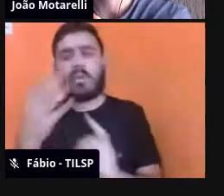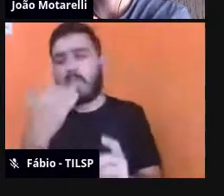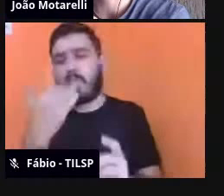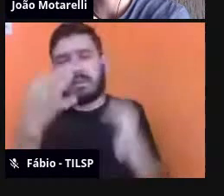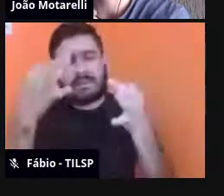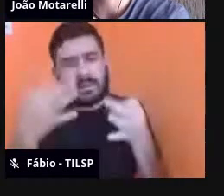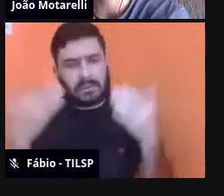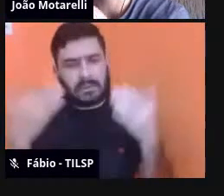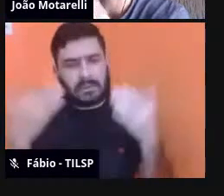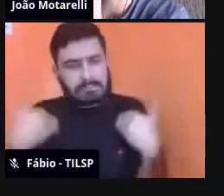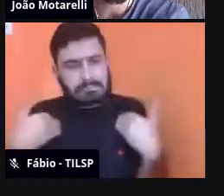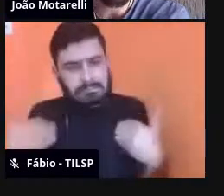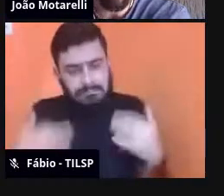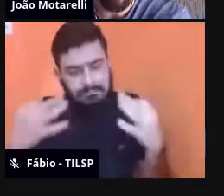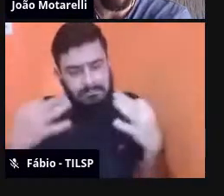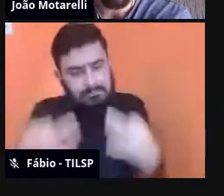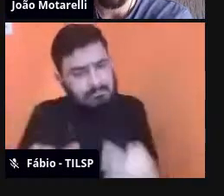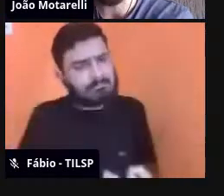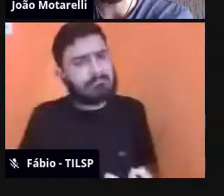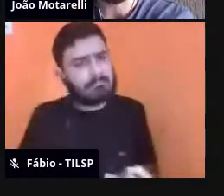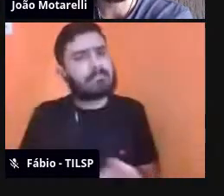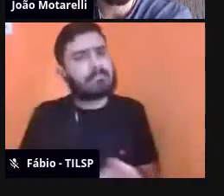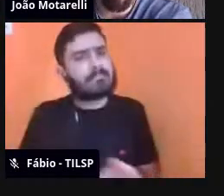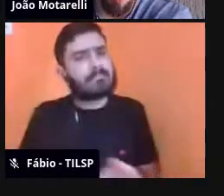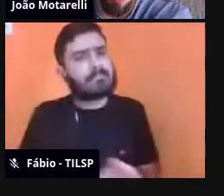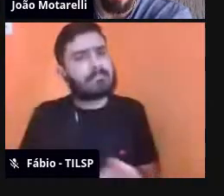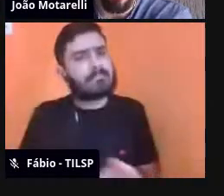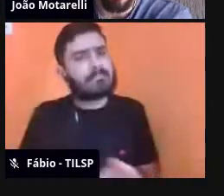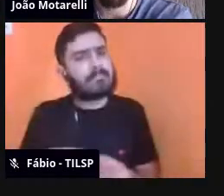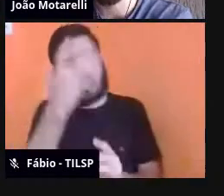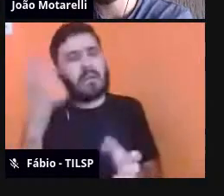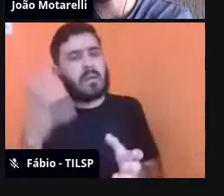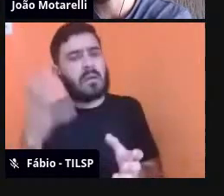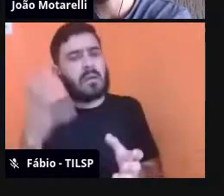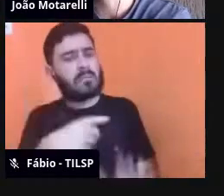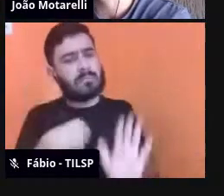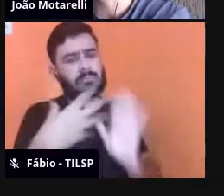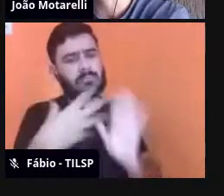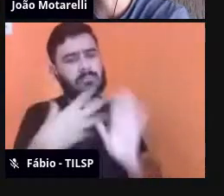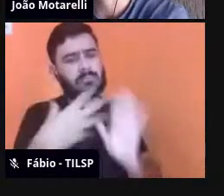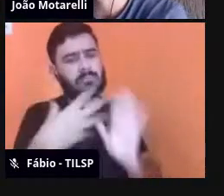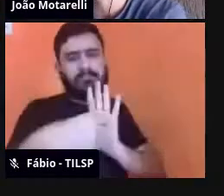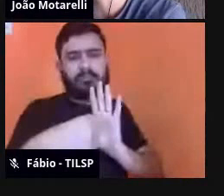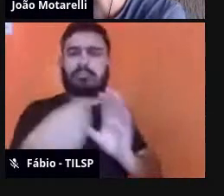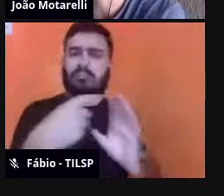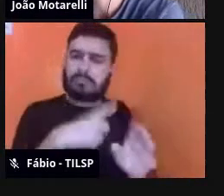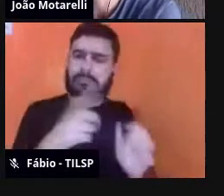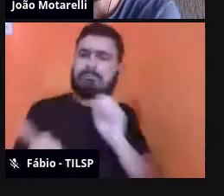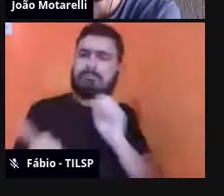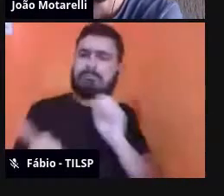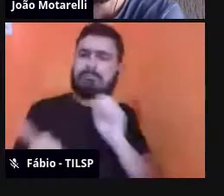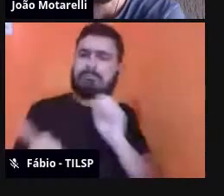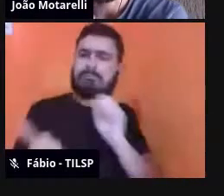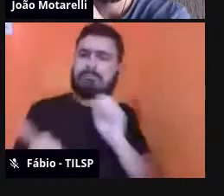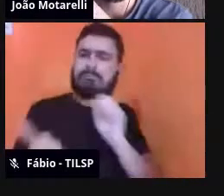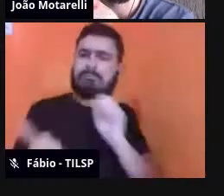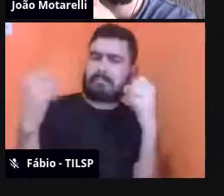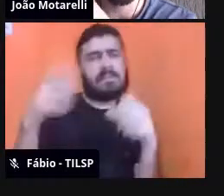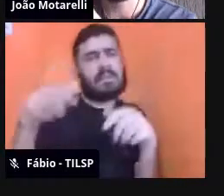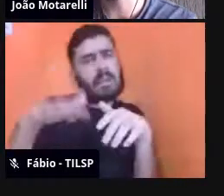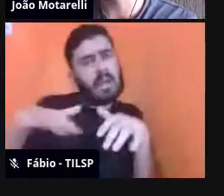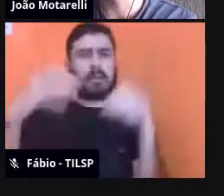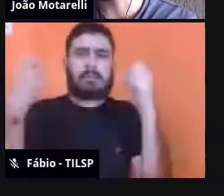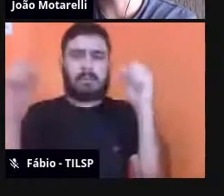o indivíduo muitas vezes quer ser um exemplo da prática esportiva. Então, se ele vai trabalhar com musculação, ele quer ser forte. Se